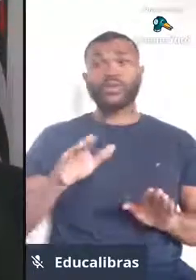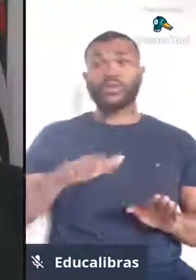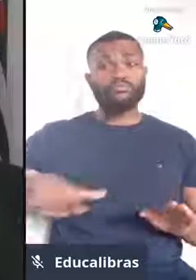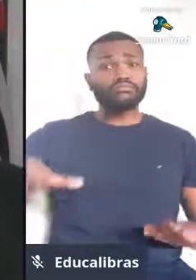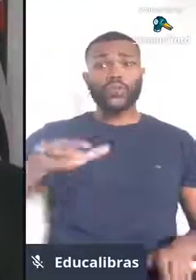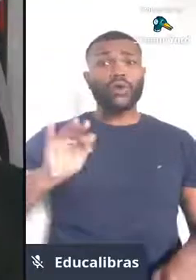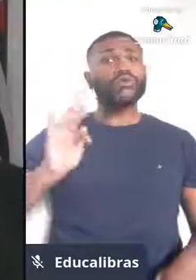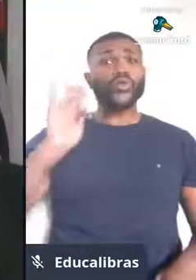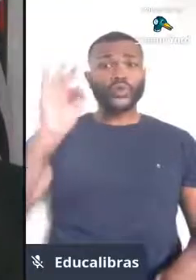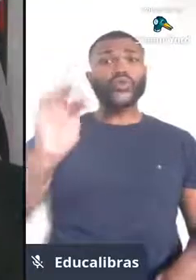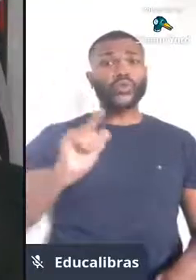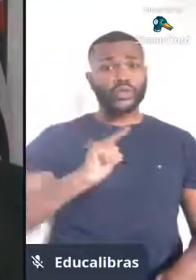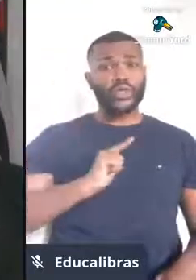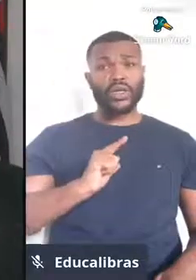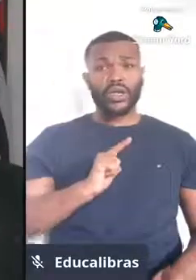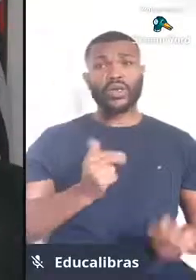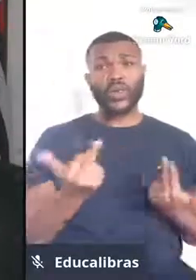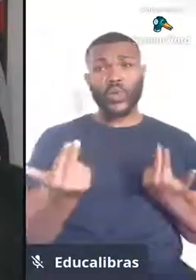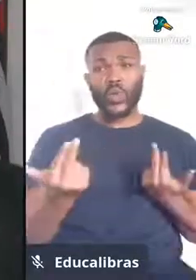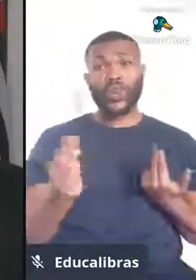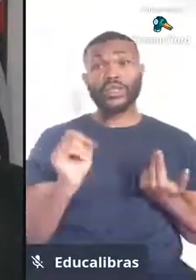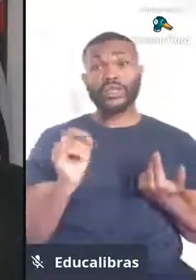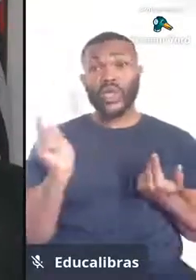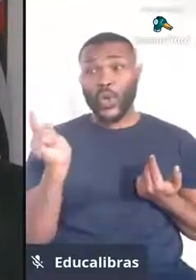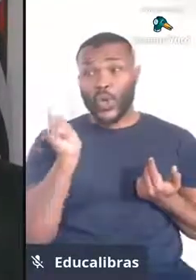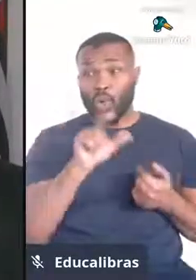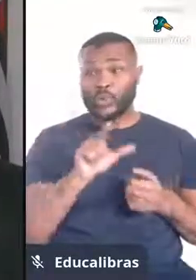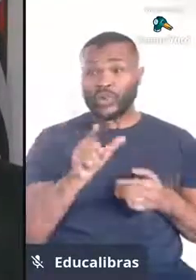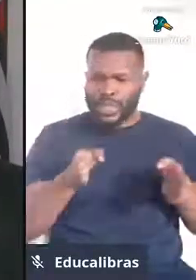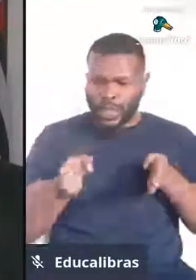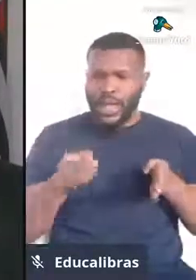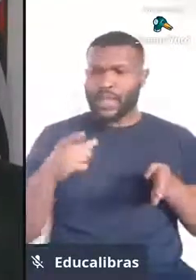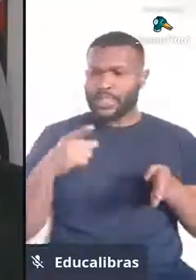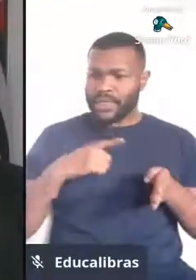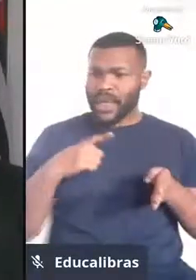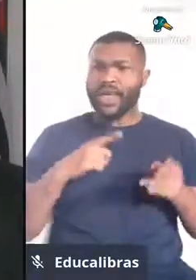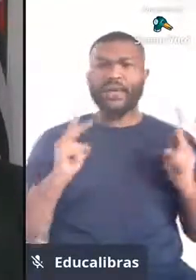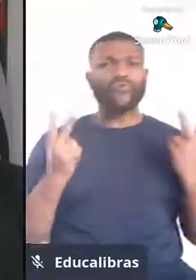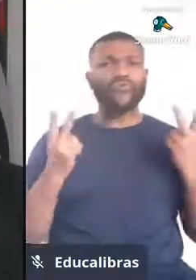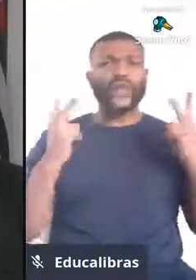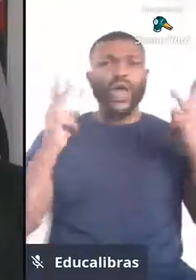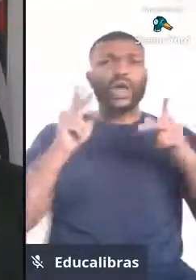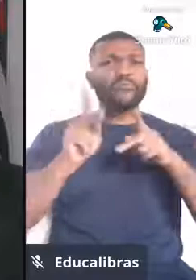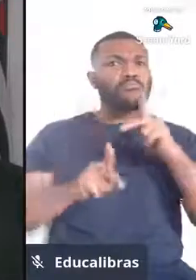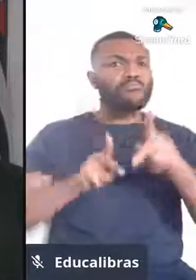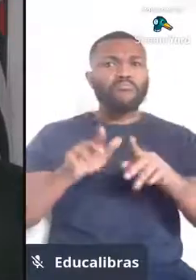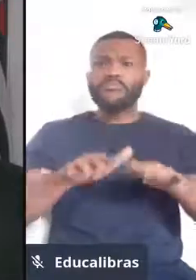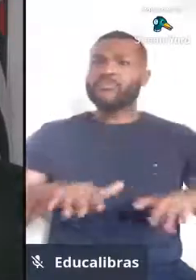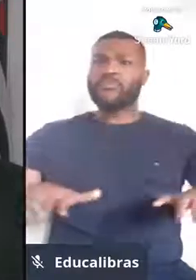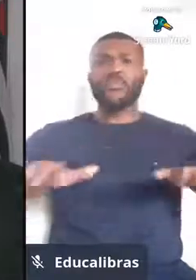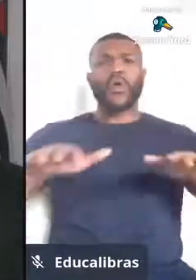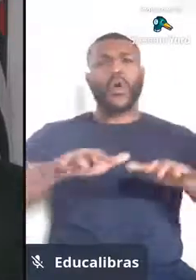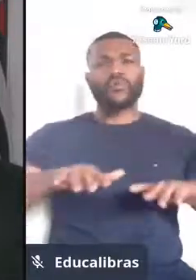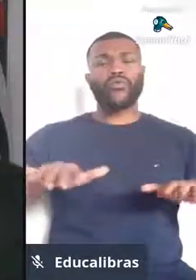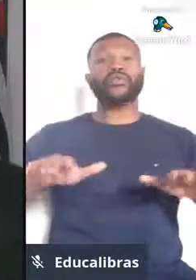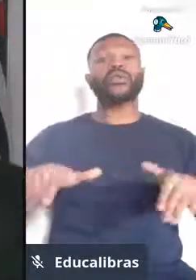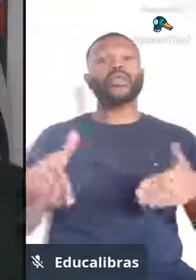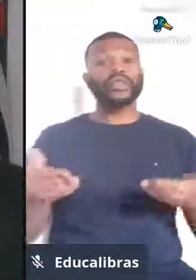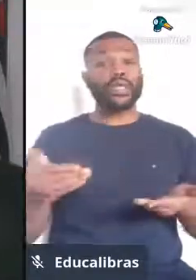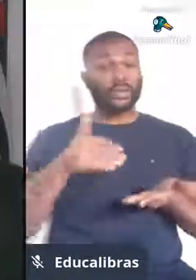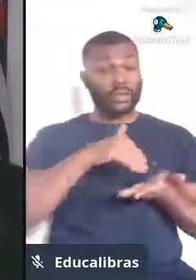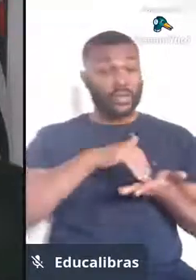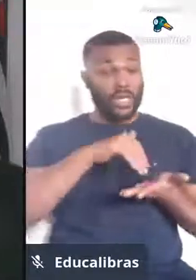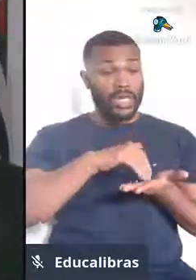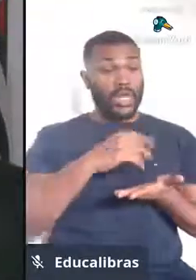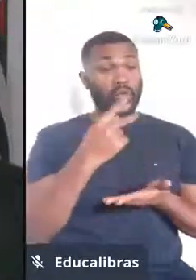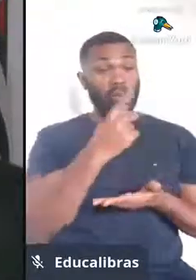a gente conseguir isso é uma vitória para a cidade toda, é uma vitória para todos os paulistanos. Então, a sua secretaria está fazendo um